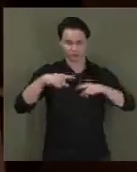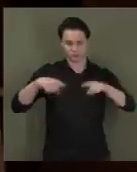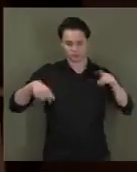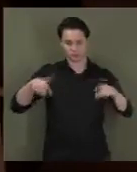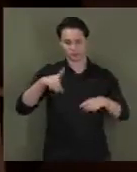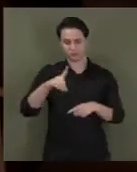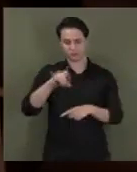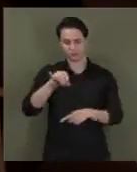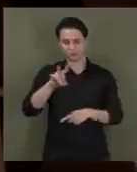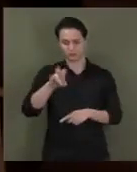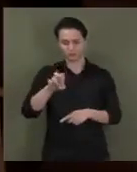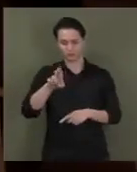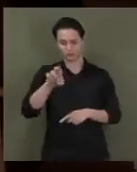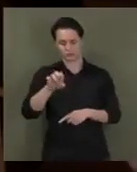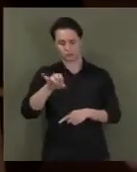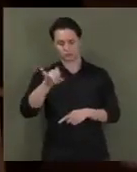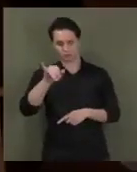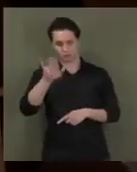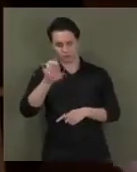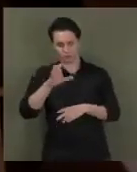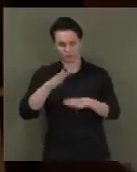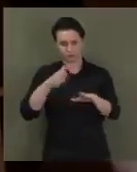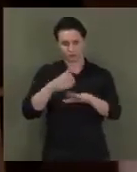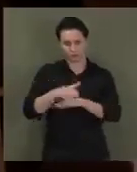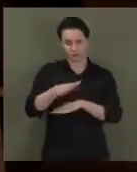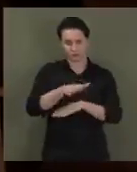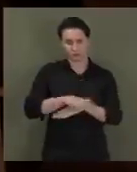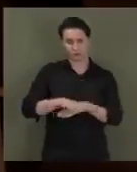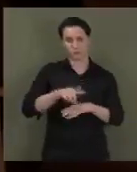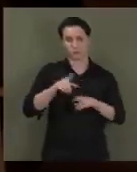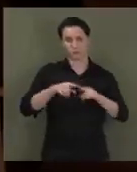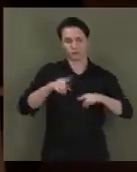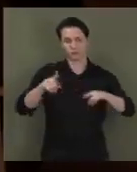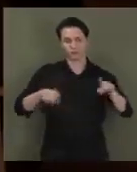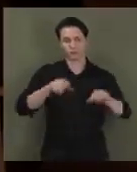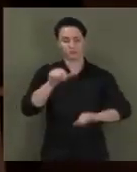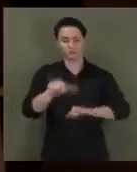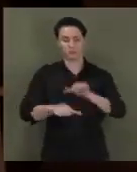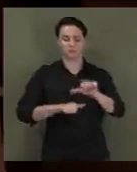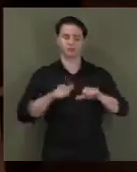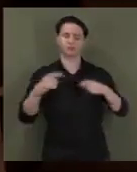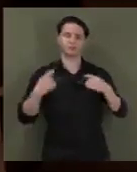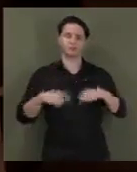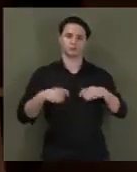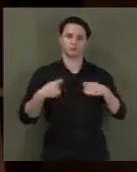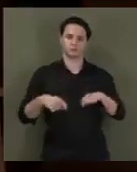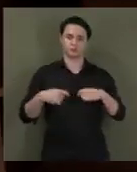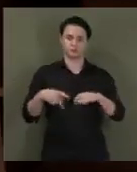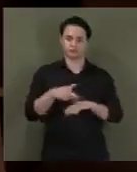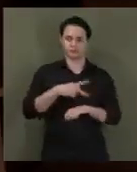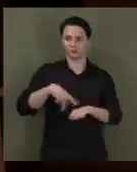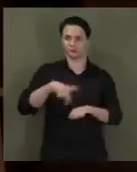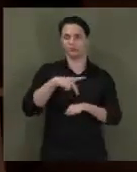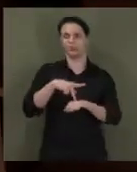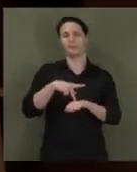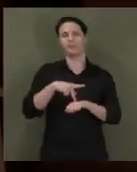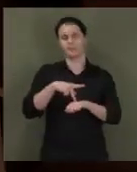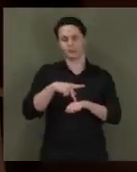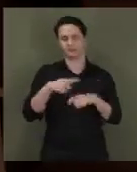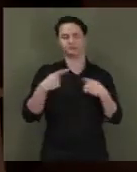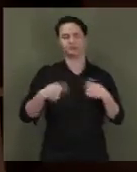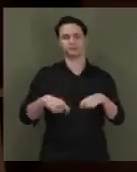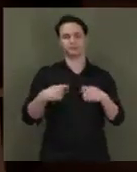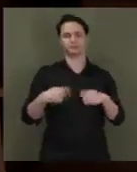sendo porta de entrada para as grandes transformações necessárias que o país tanto